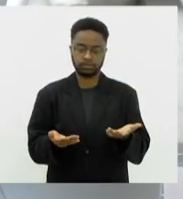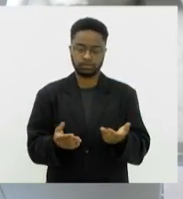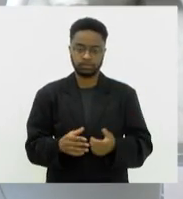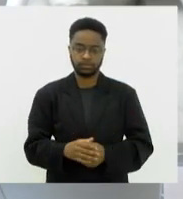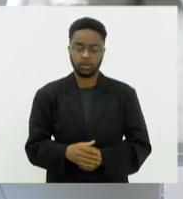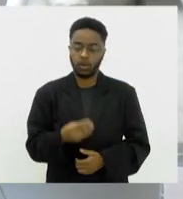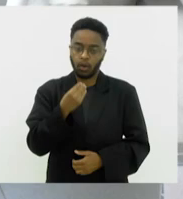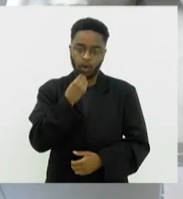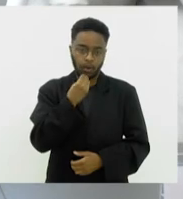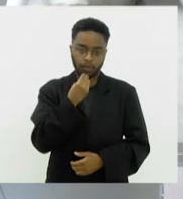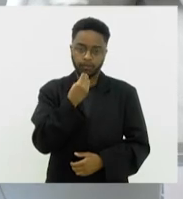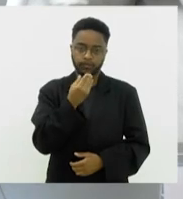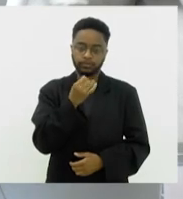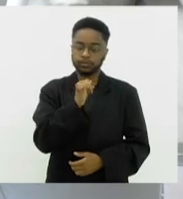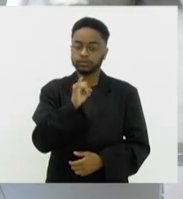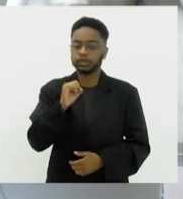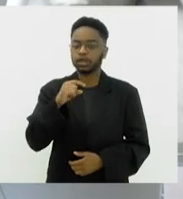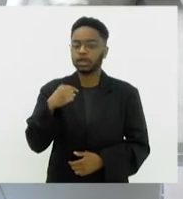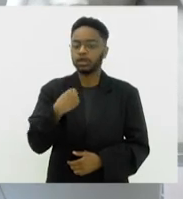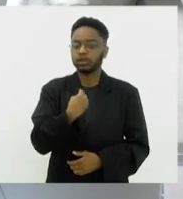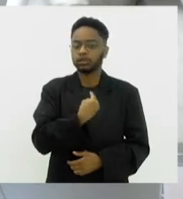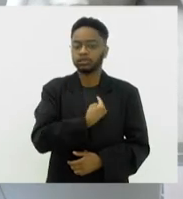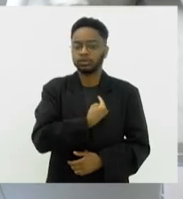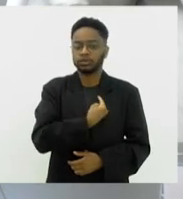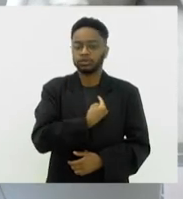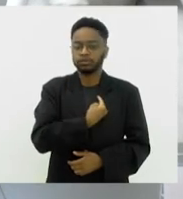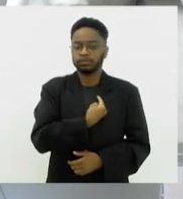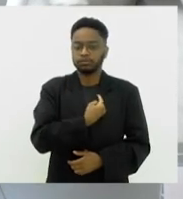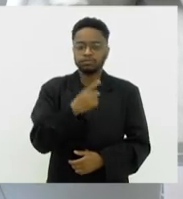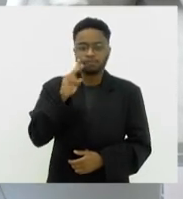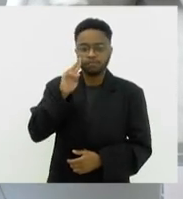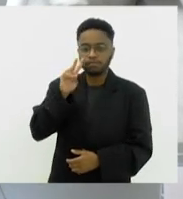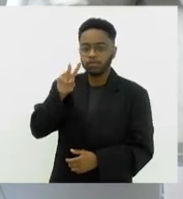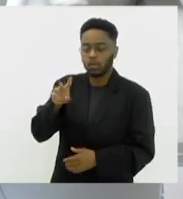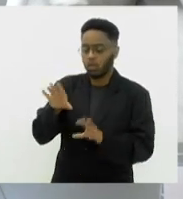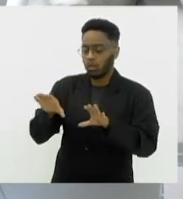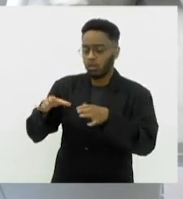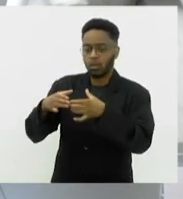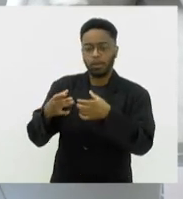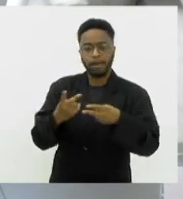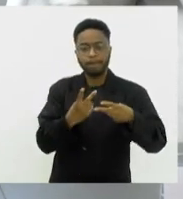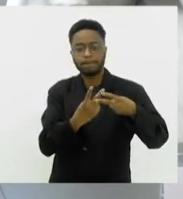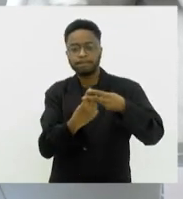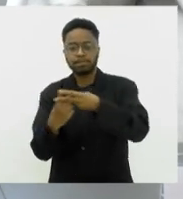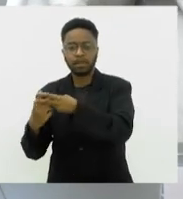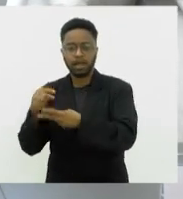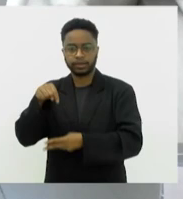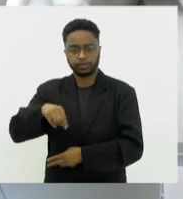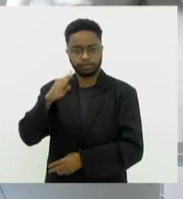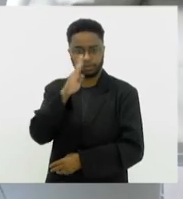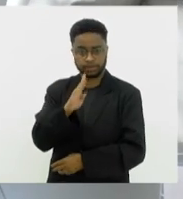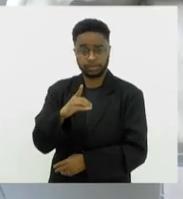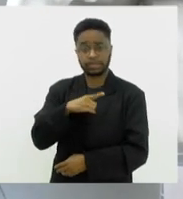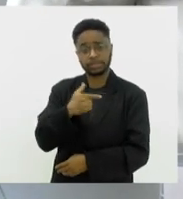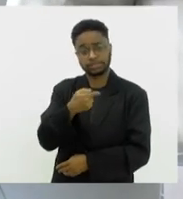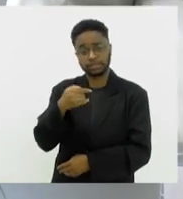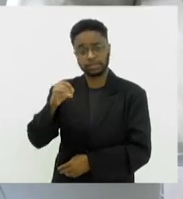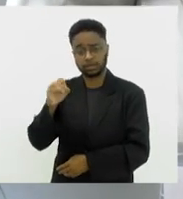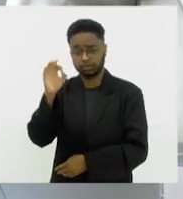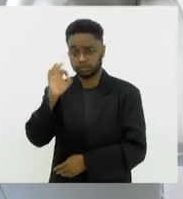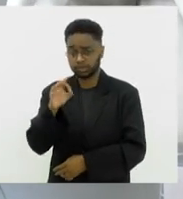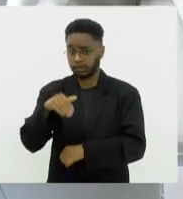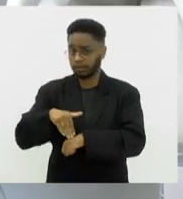é óbvio que se olhamos a a massa carcerária no Brasil a gente tem aí mais de 70% de pessoas